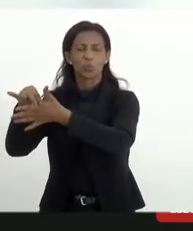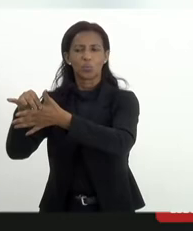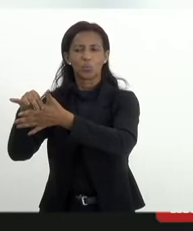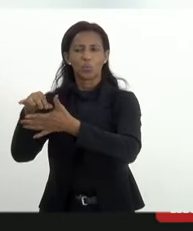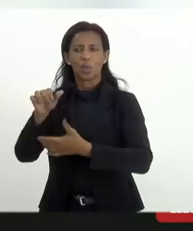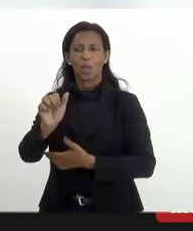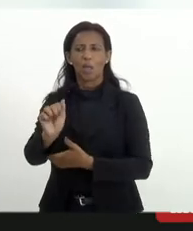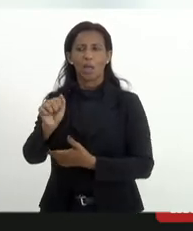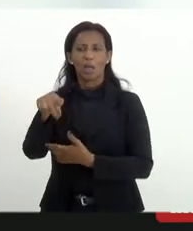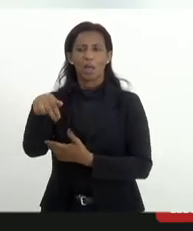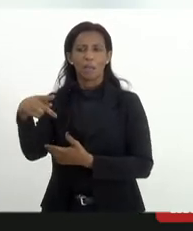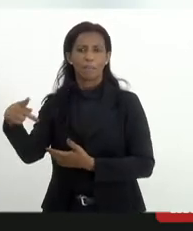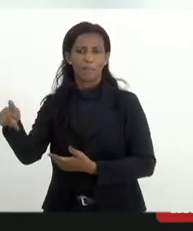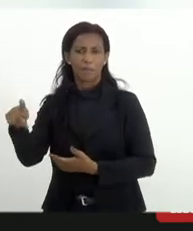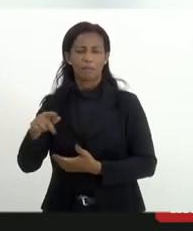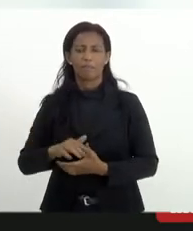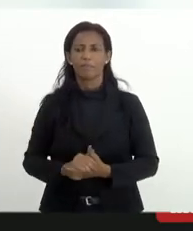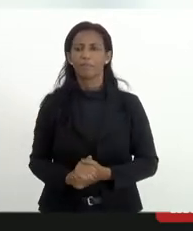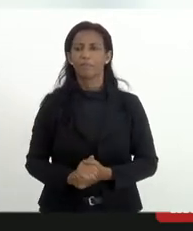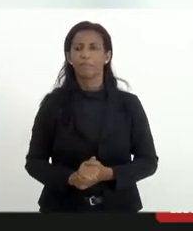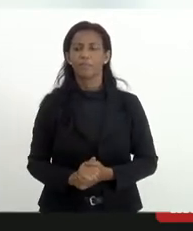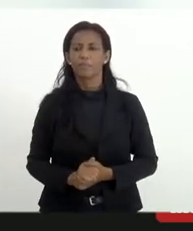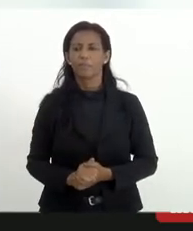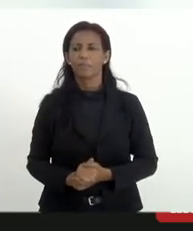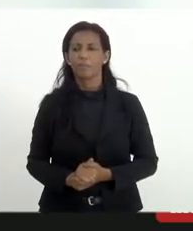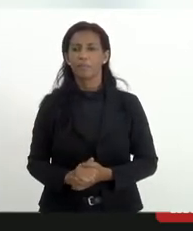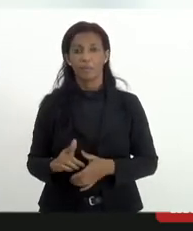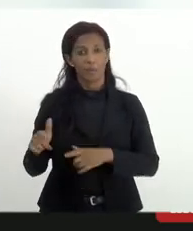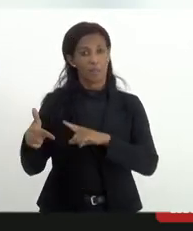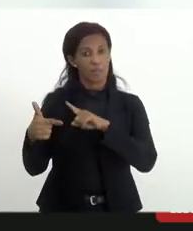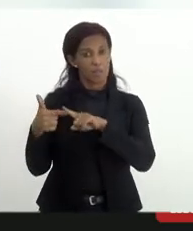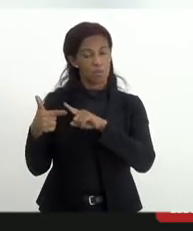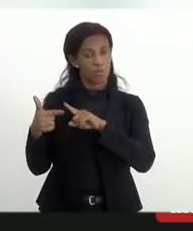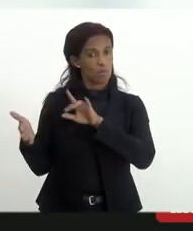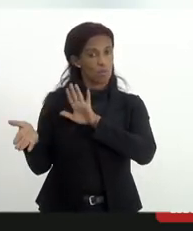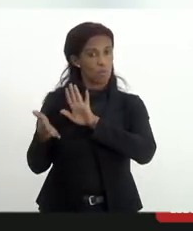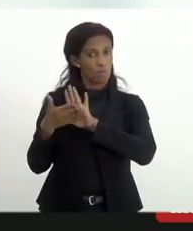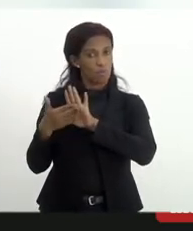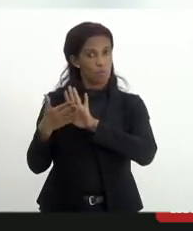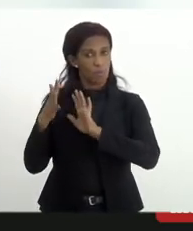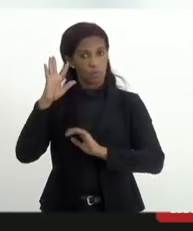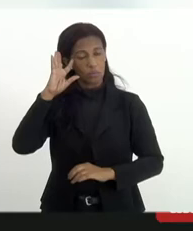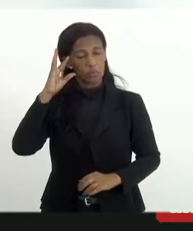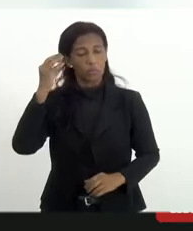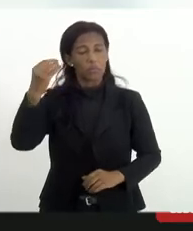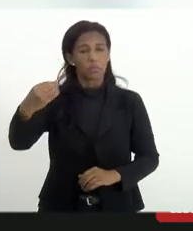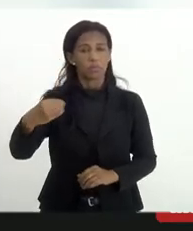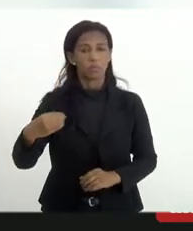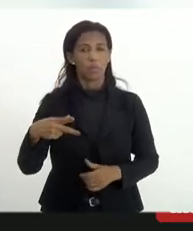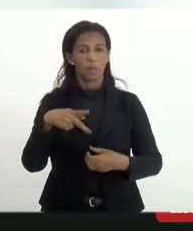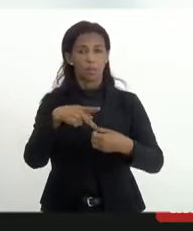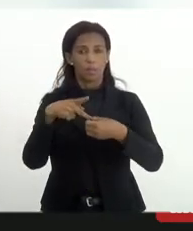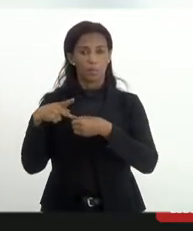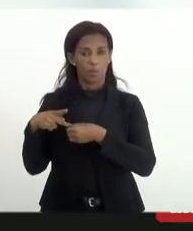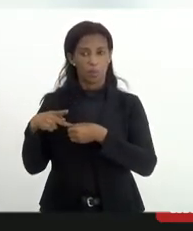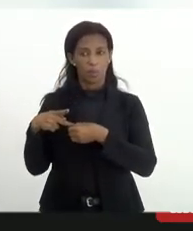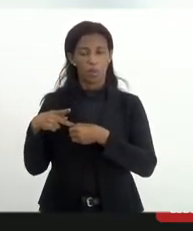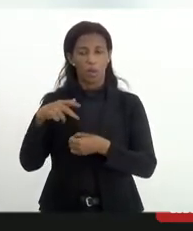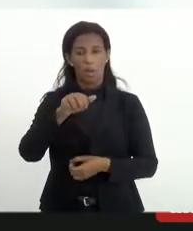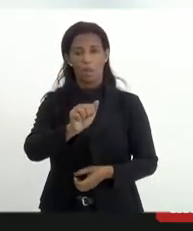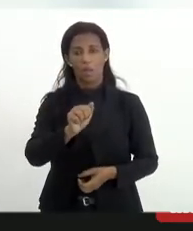Agência Nacional de Petróleo, segundo a própria decisão da Procuradoria da